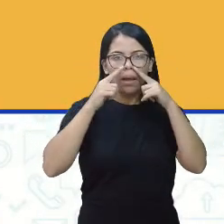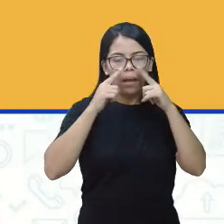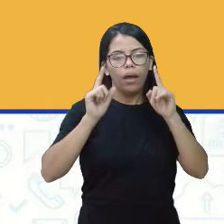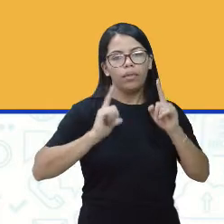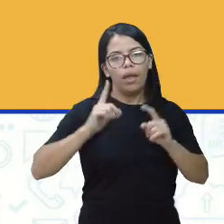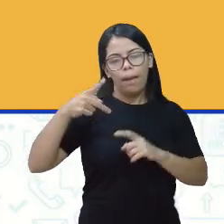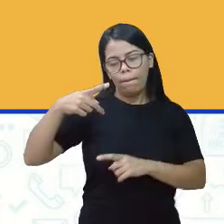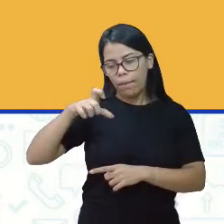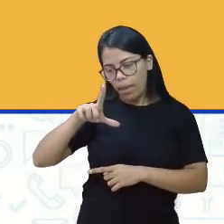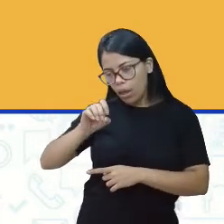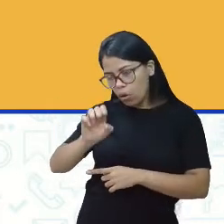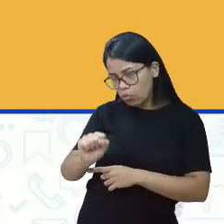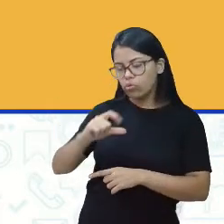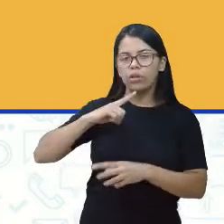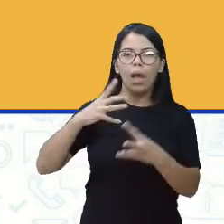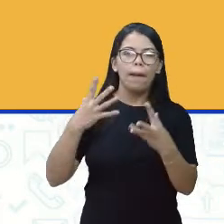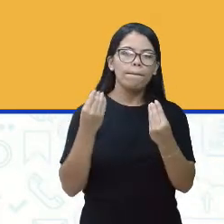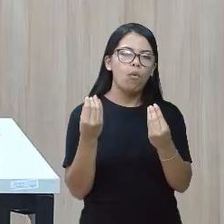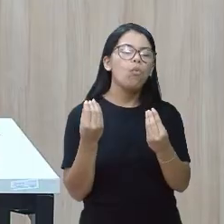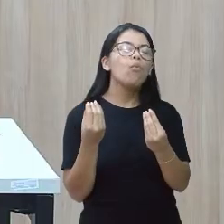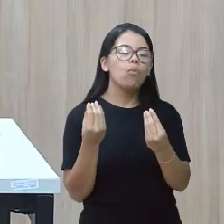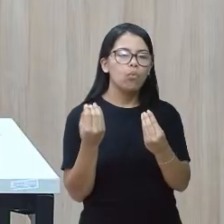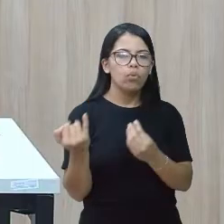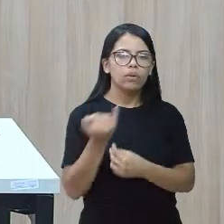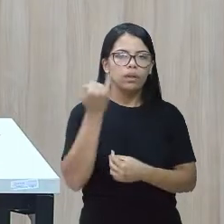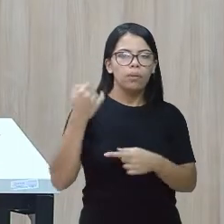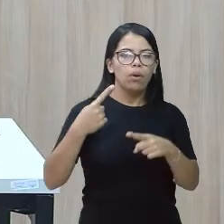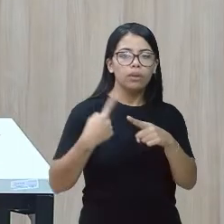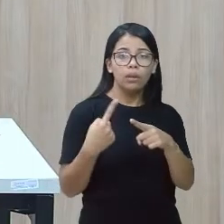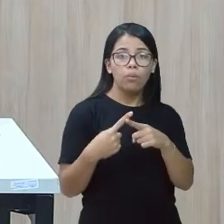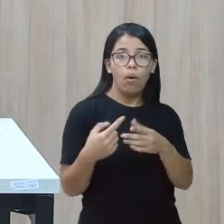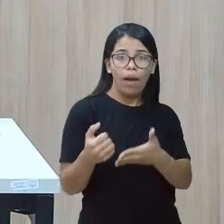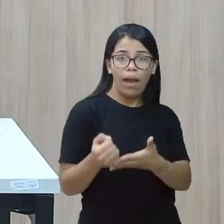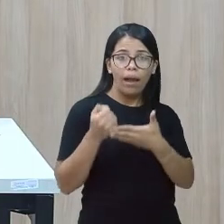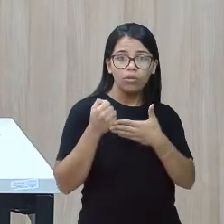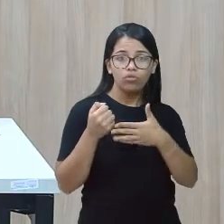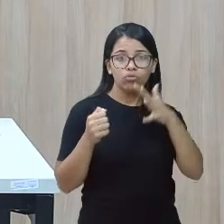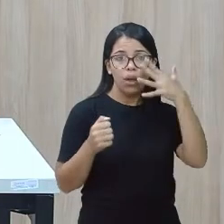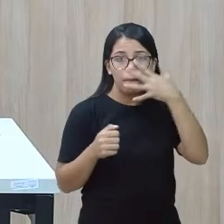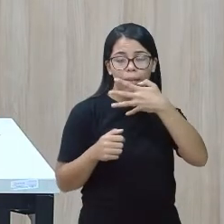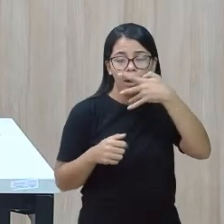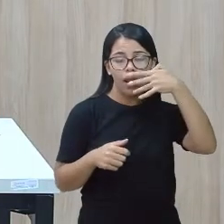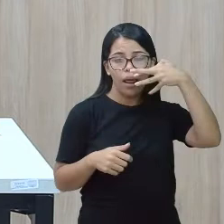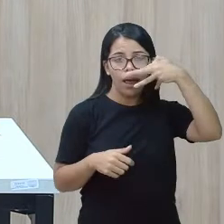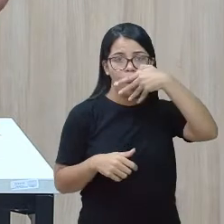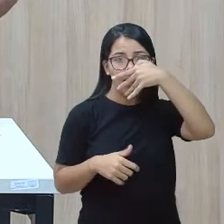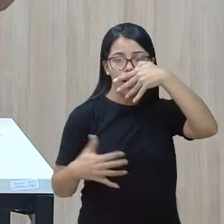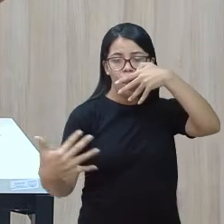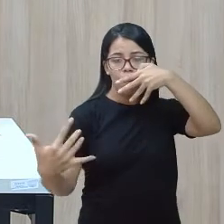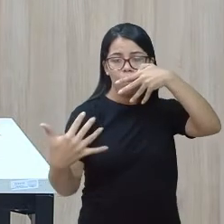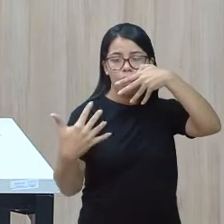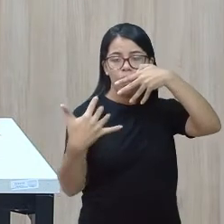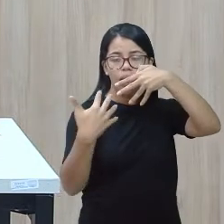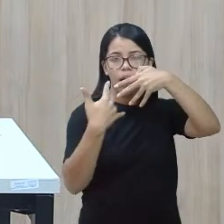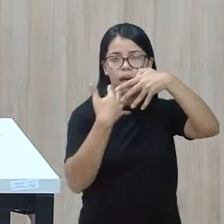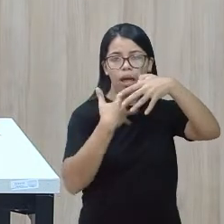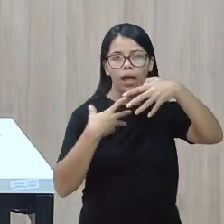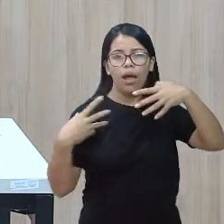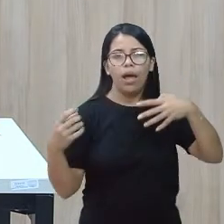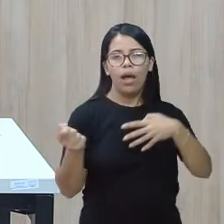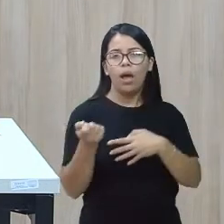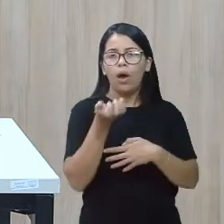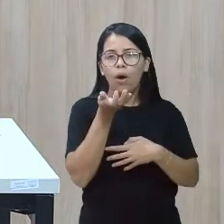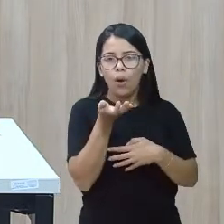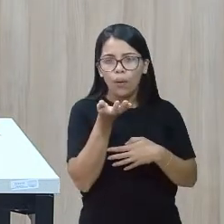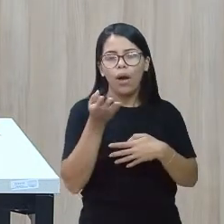pelos, eles são muito importantes, porque eles vão ajudar a reter, né, as partículas de poeira e outras, vamos dizer